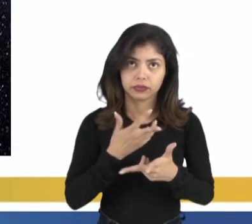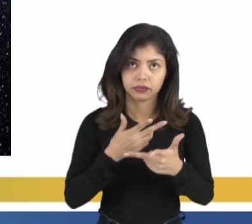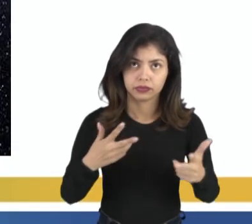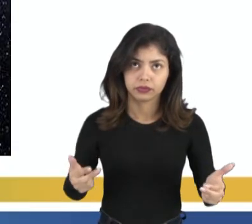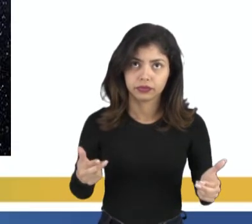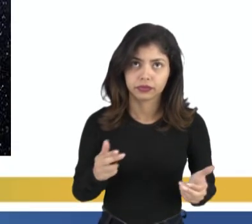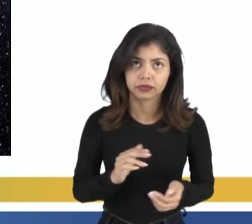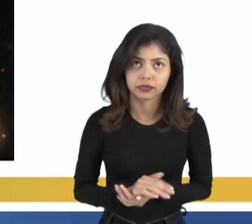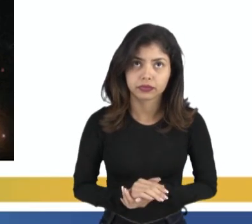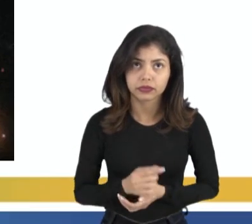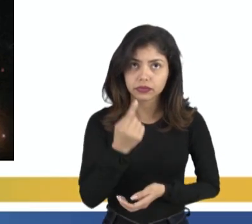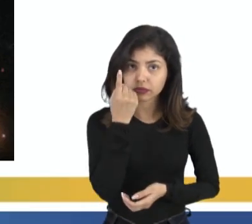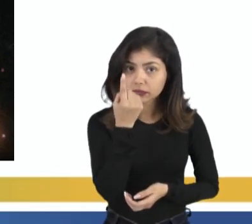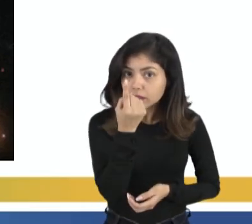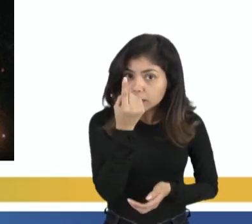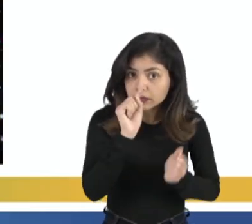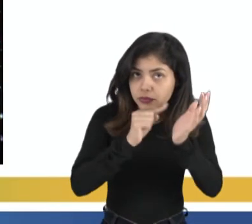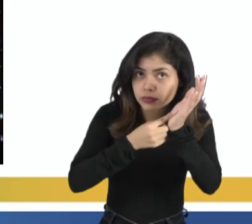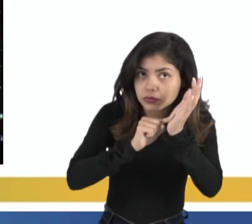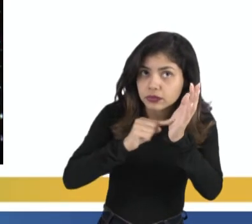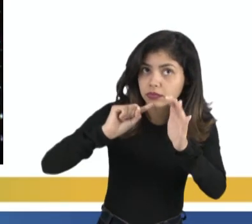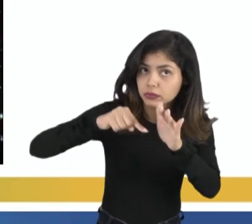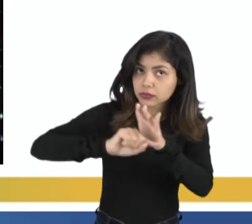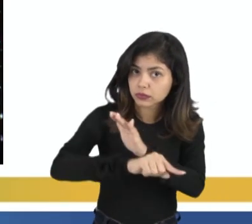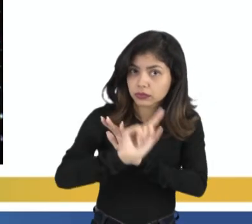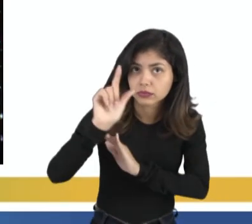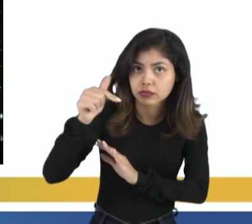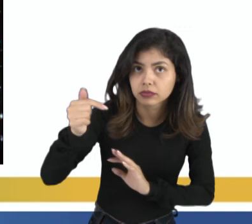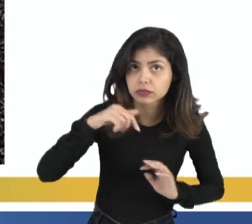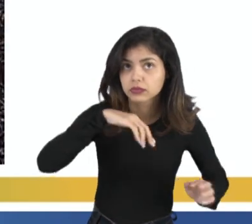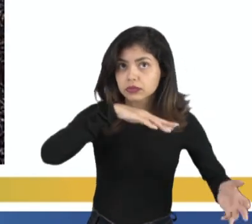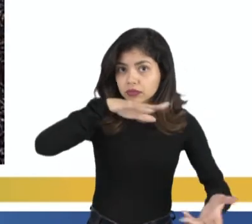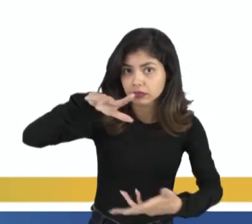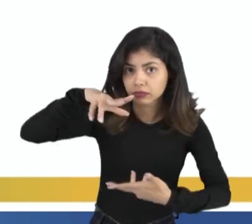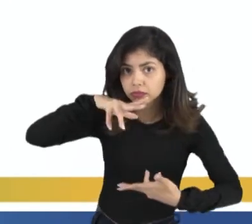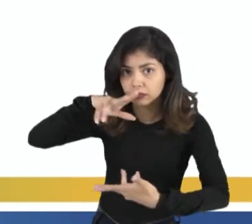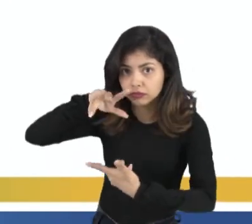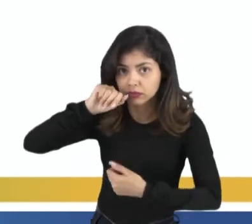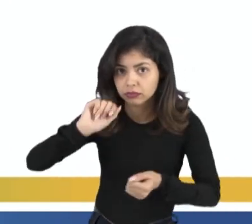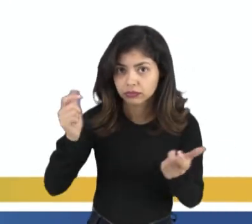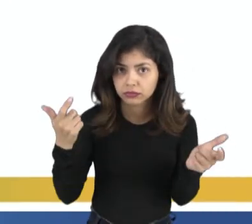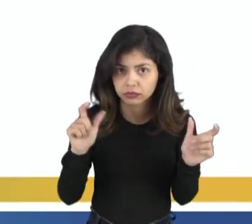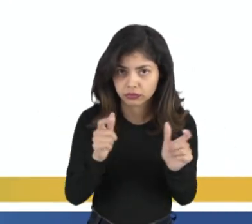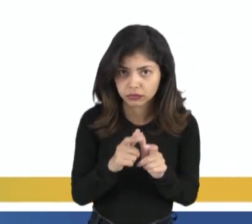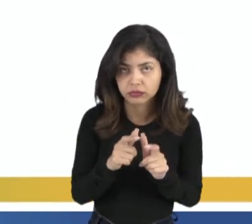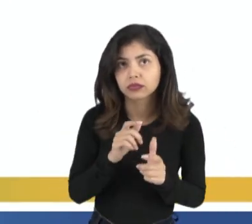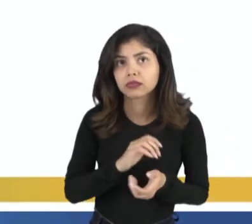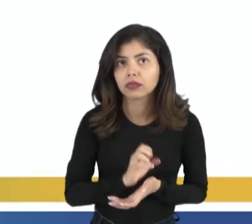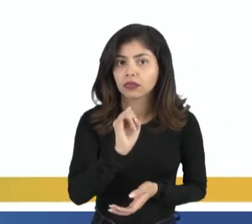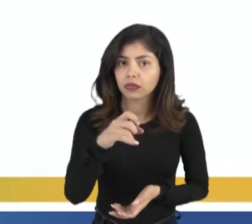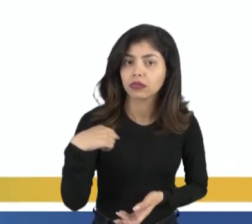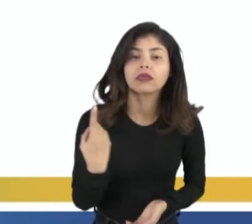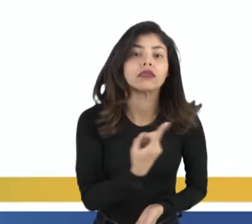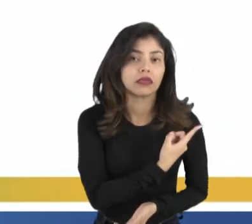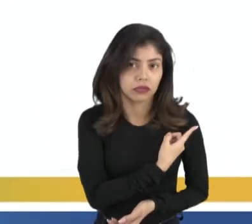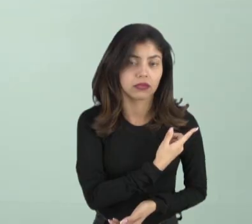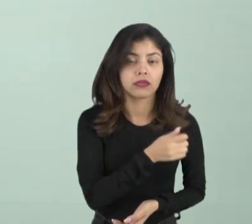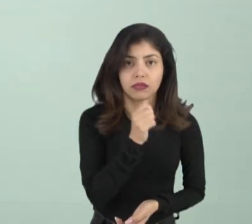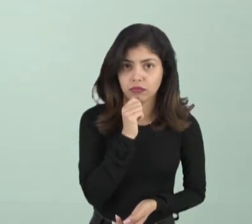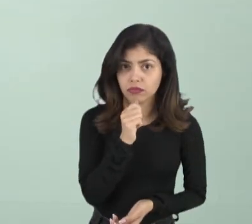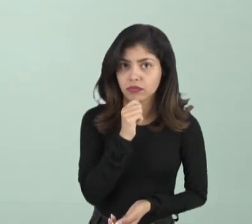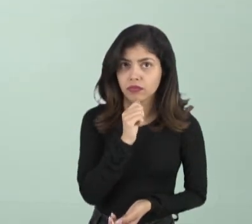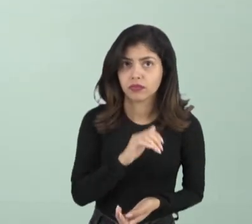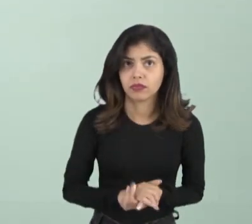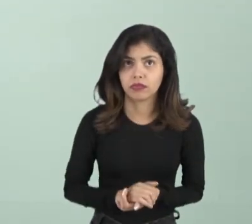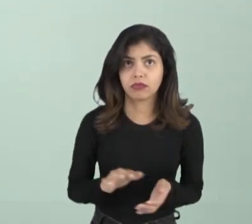monte de coisa aqui ó nós somos um pontinho que tá dentro do outro. Que é um pontinho menor ainda sim só nós somos